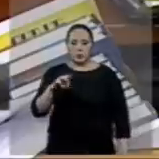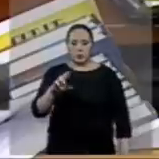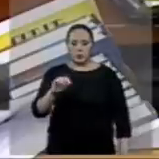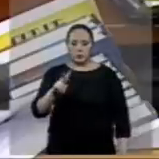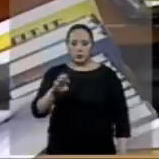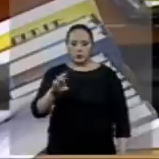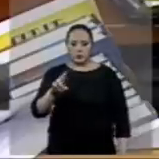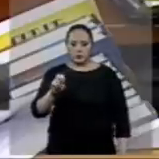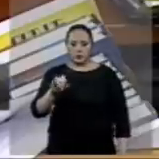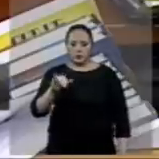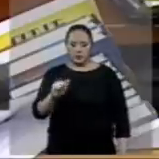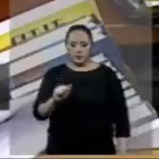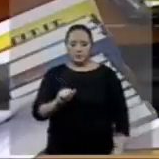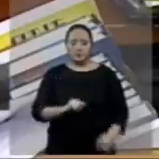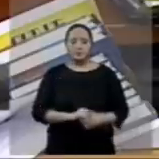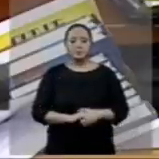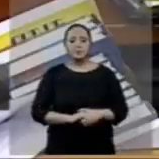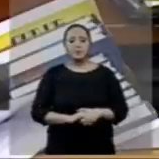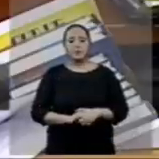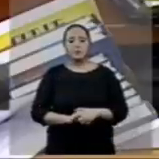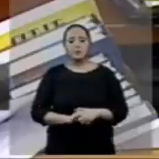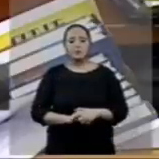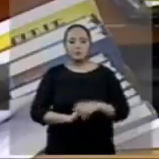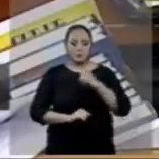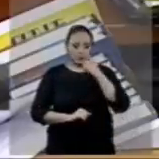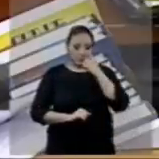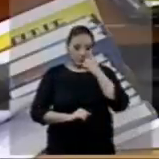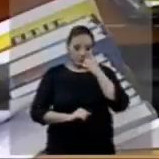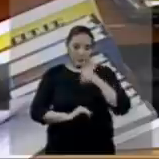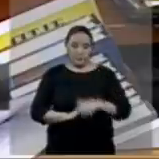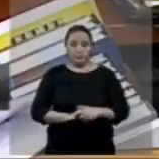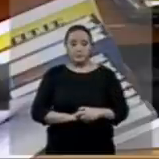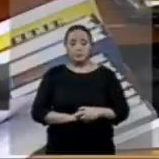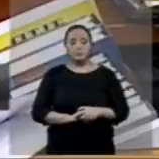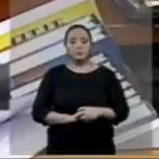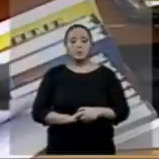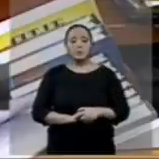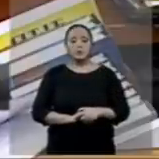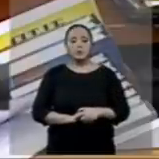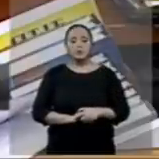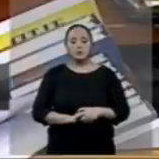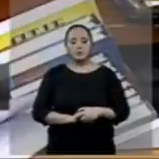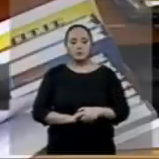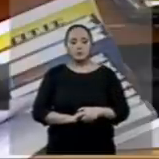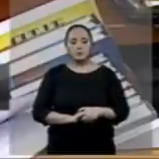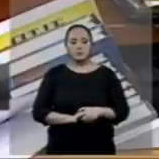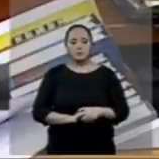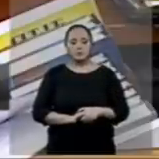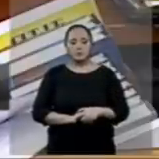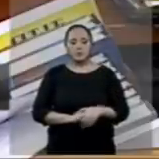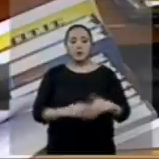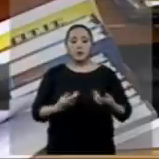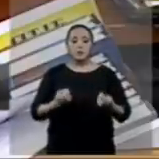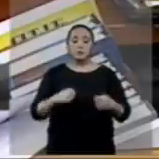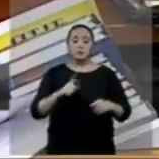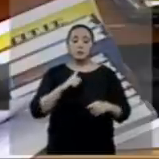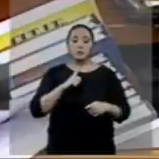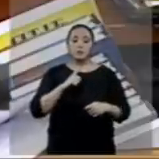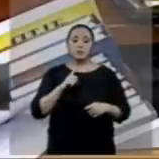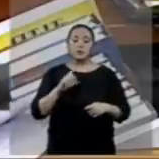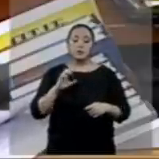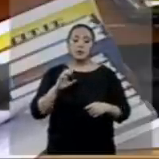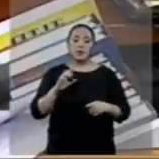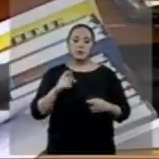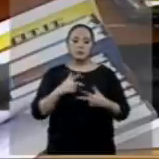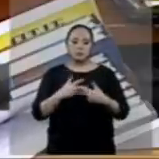Argumenta, caso mantida a tese, ser indispensável a modulação dos efeitos da